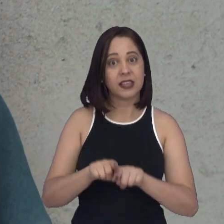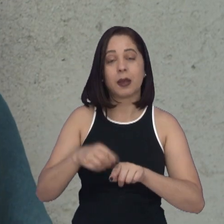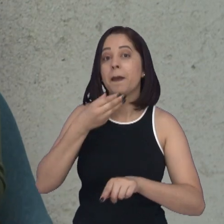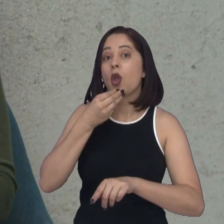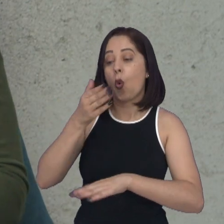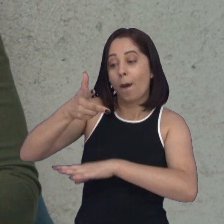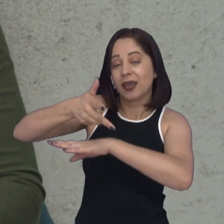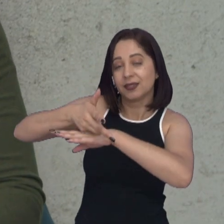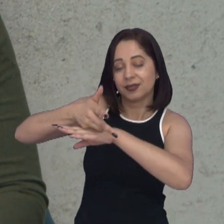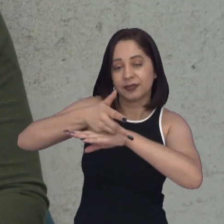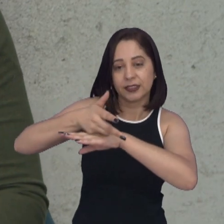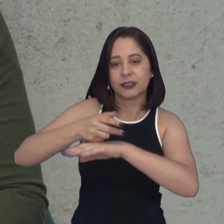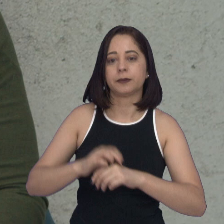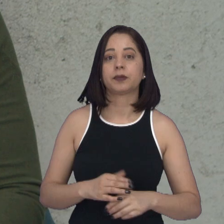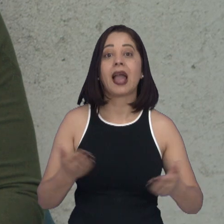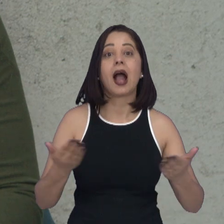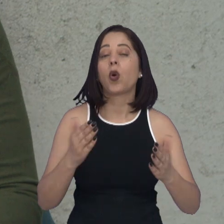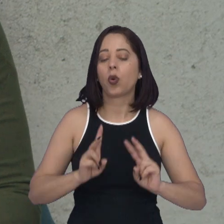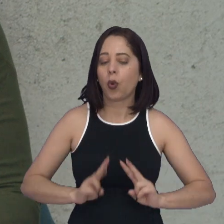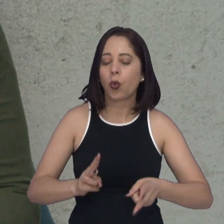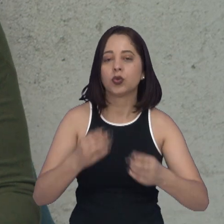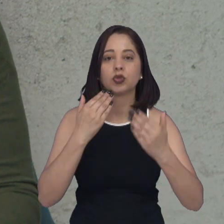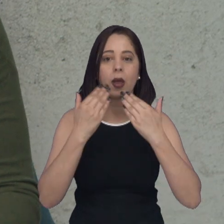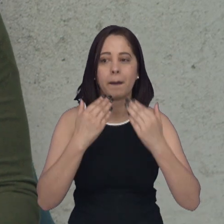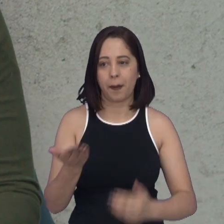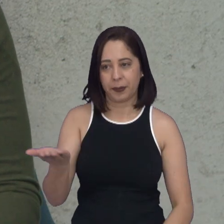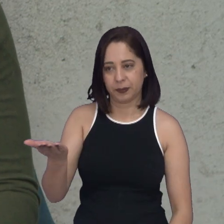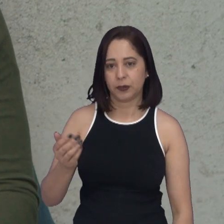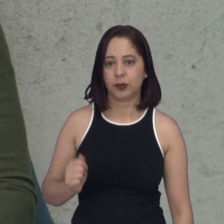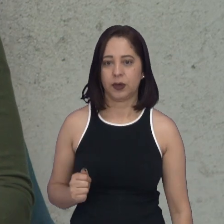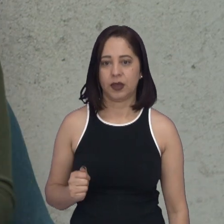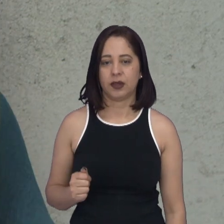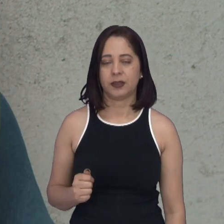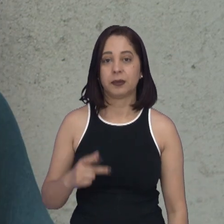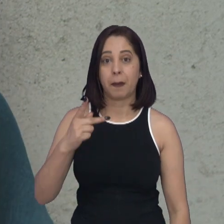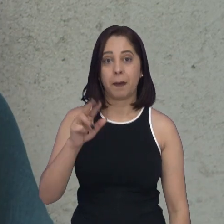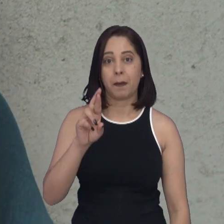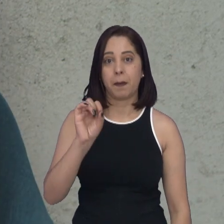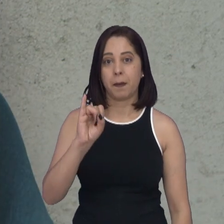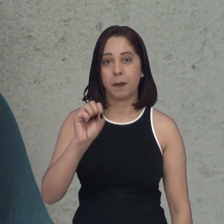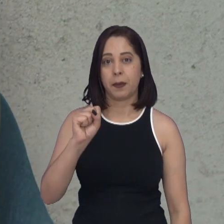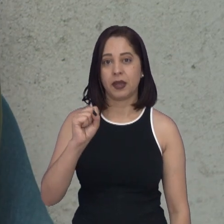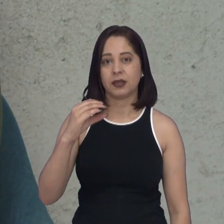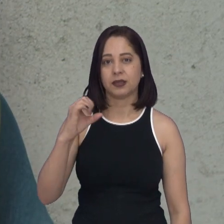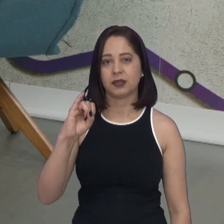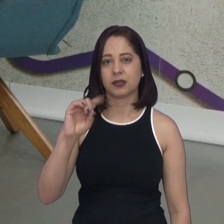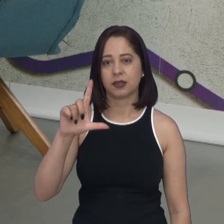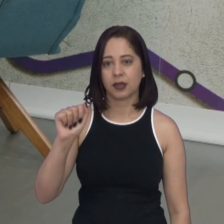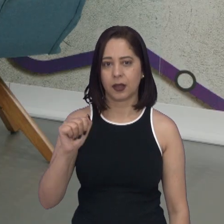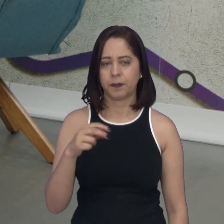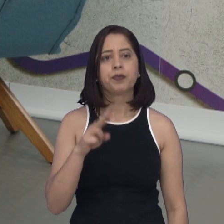ao nosso papo aqui com a Priscila Dávila, que é engenheira de produção e consultora de sustentabilidade. Priscila, essa empresa é